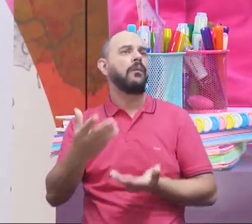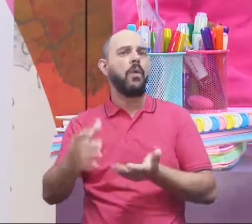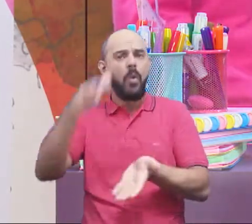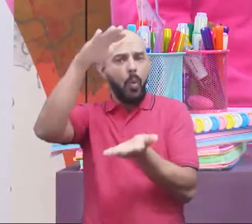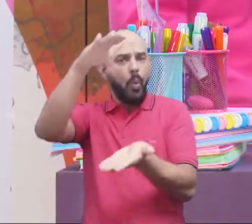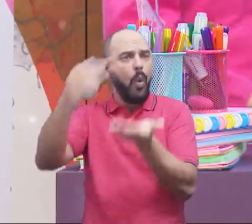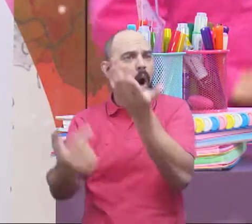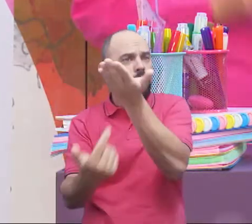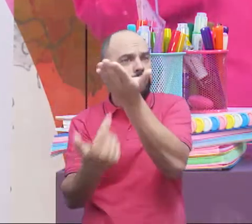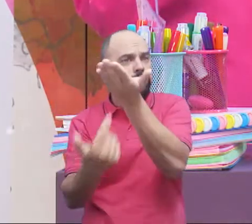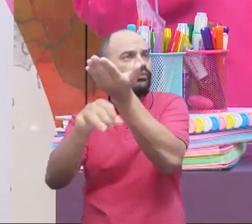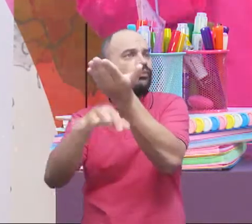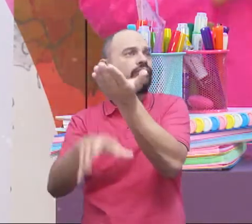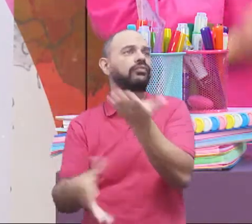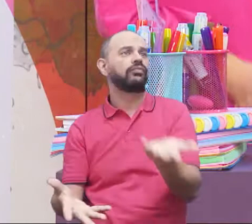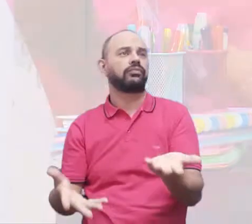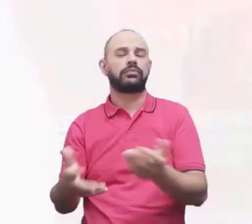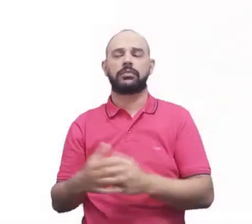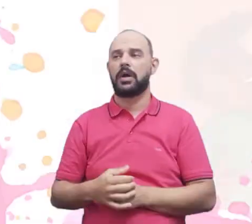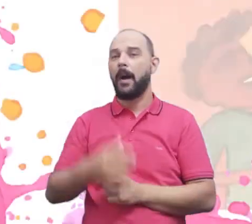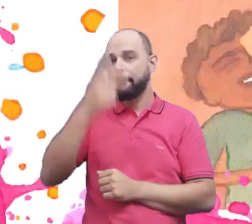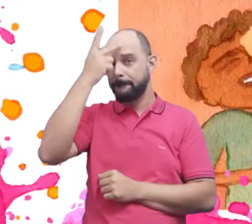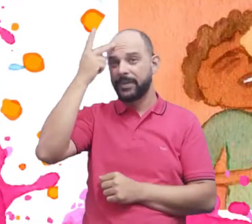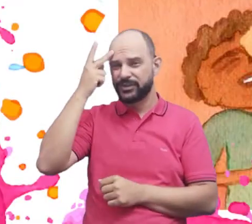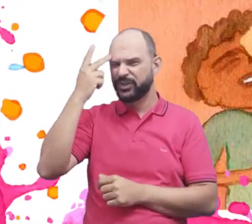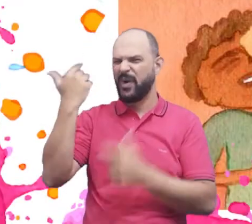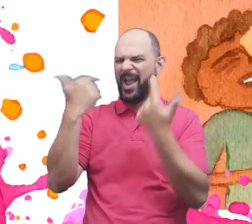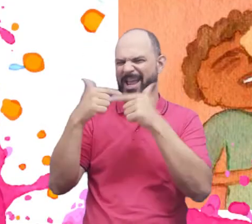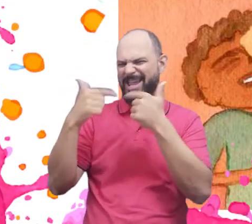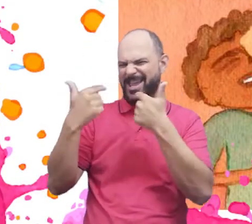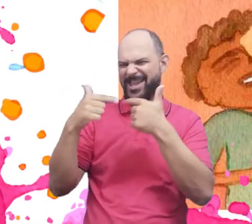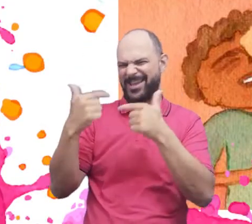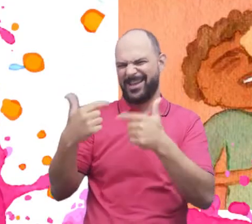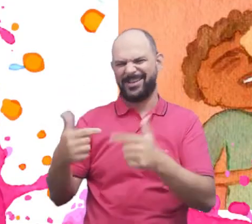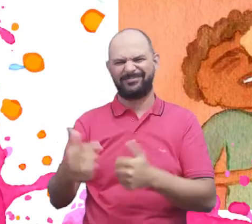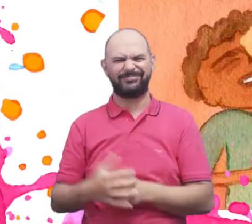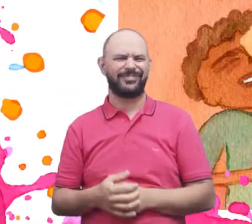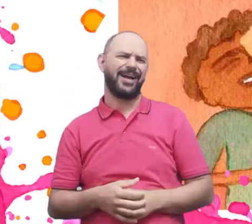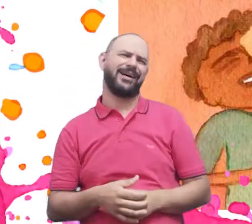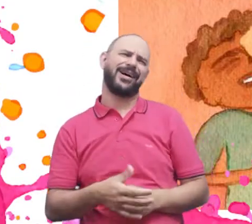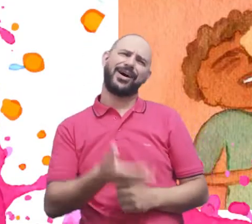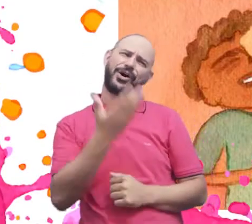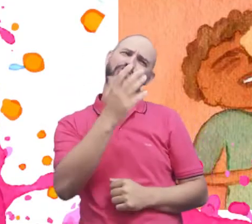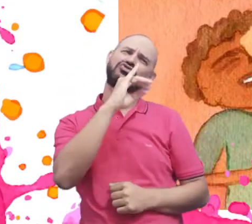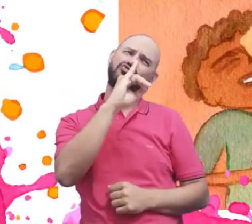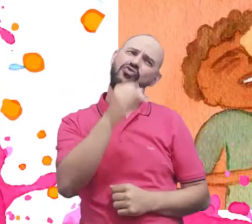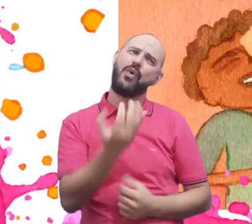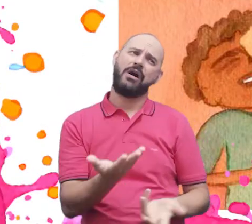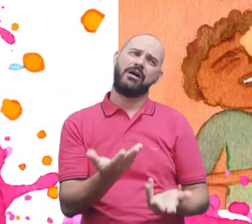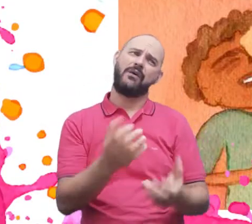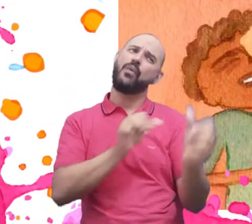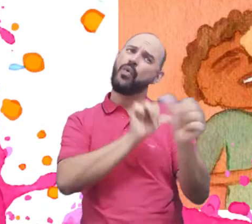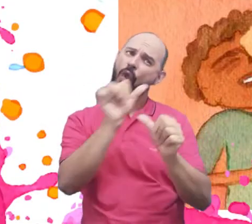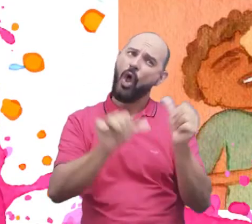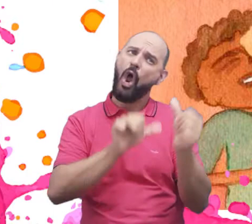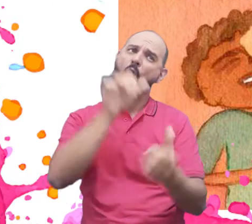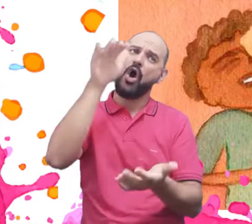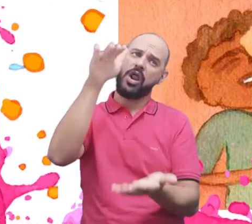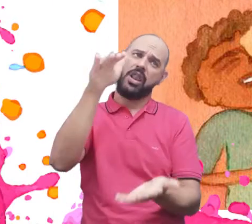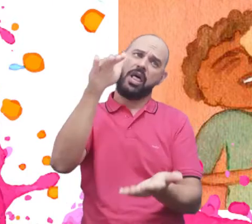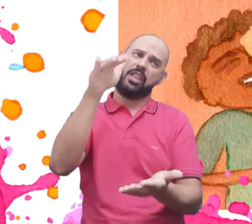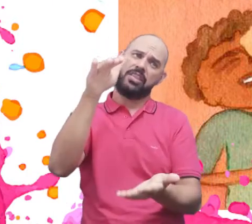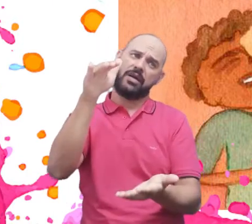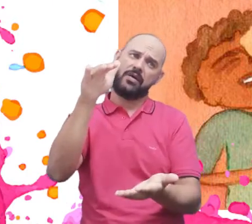Água, seu latão está furado! E outras vezes, algumas pessoas zoavam: João,